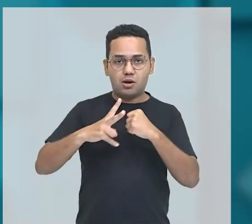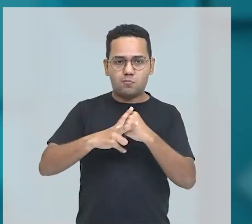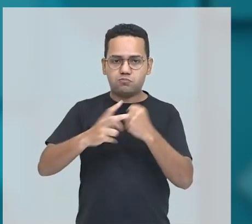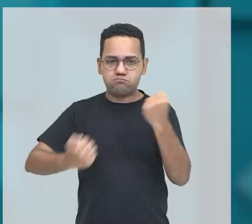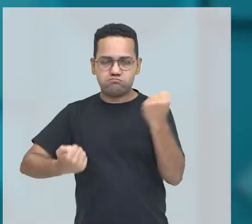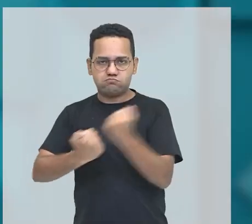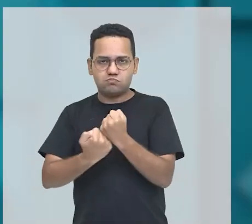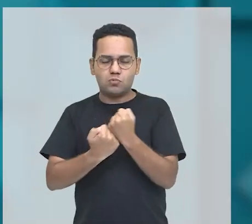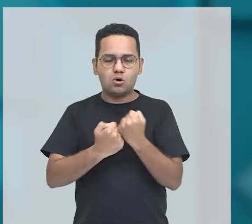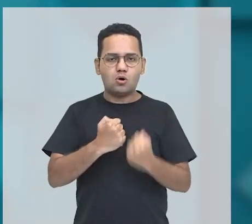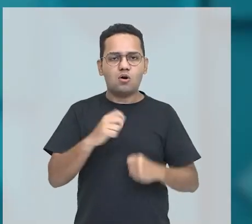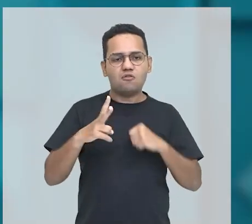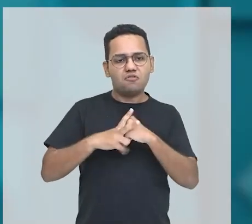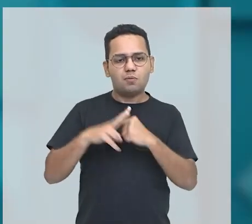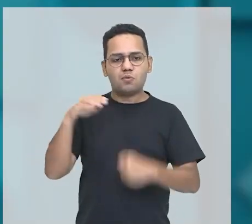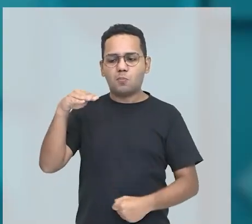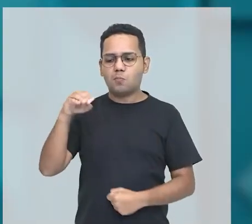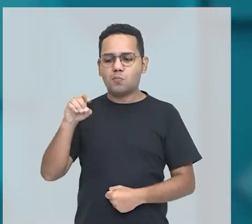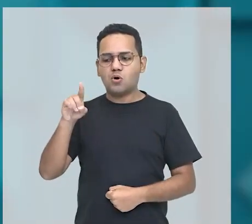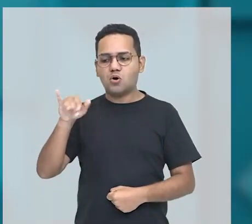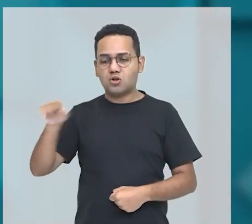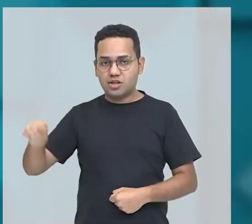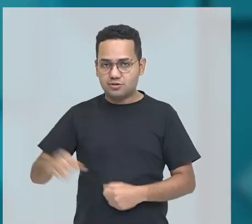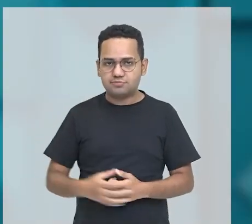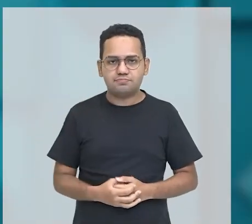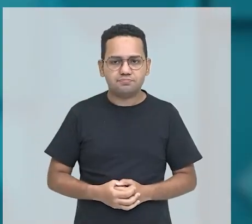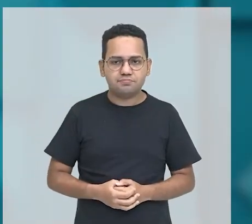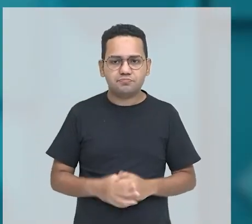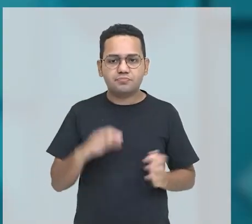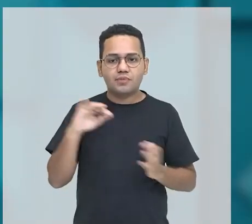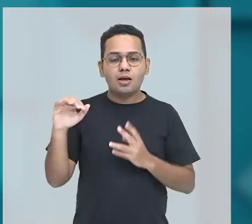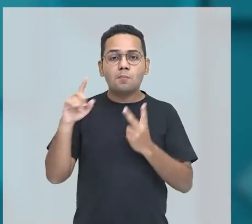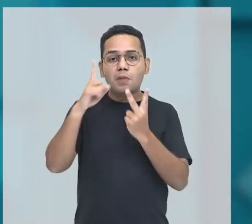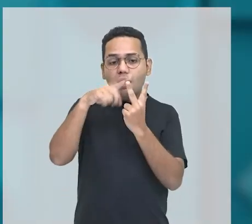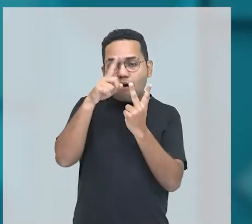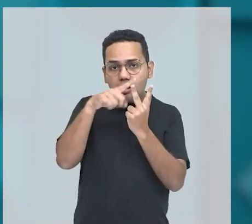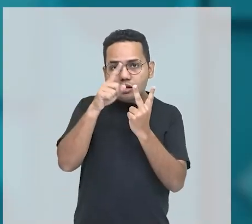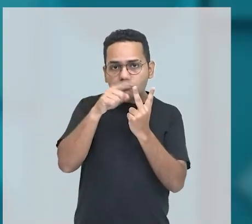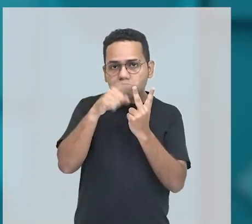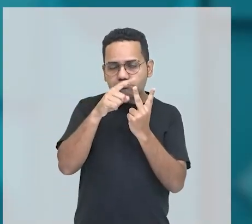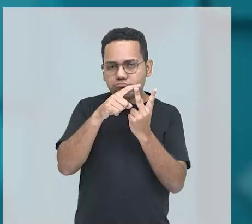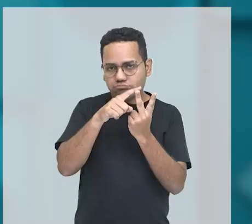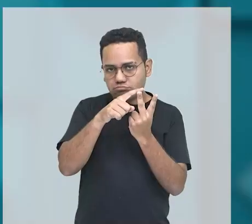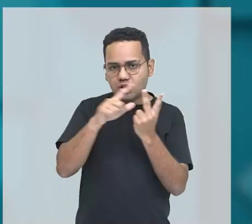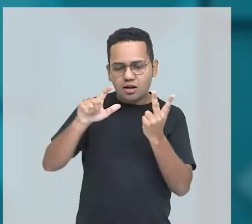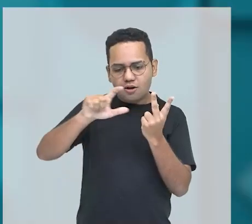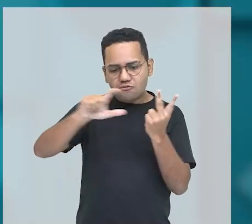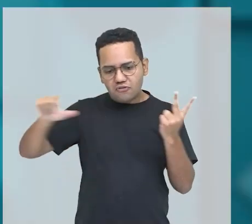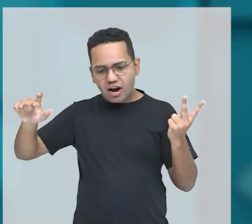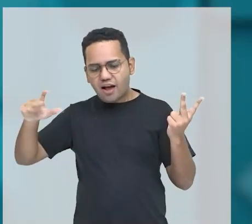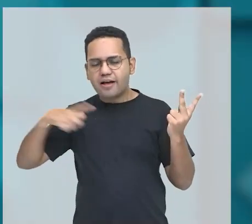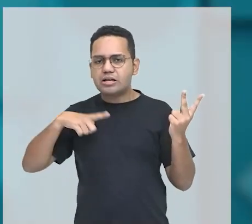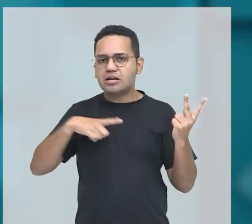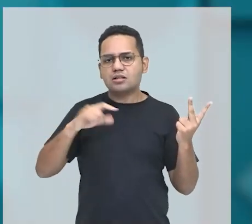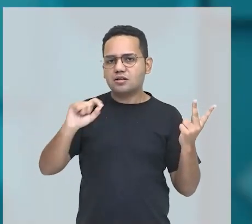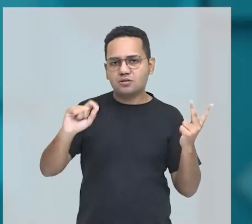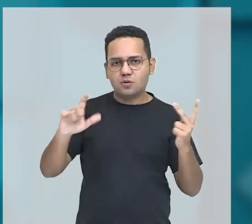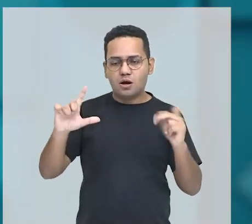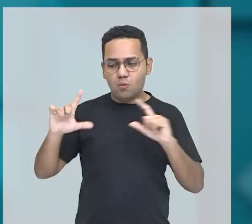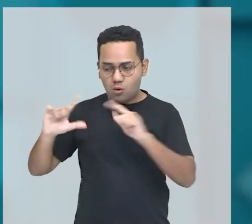nas orações condicionais do tipo 2, a segunda oração que traz a consequência ou o